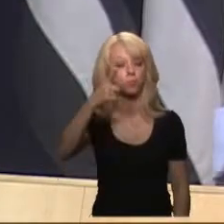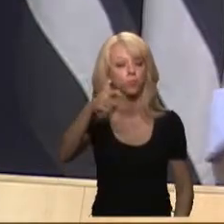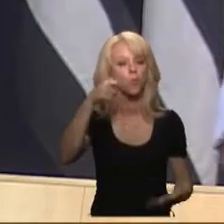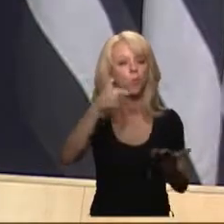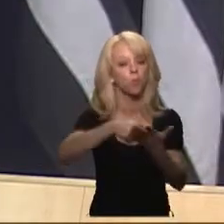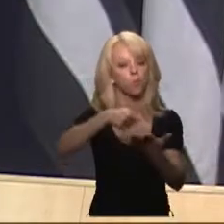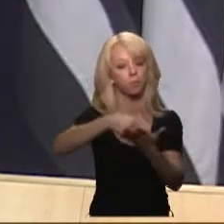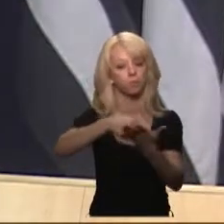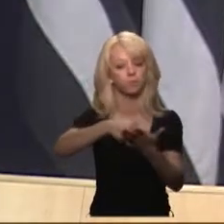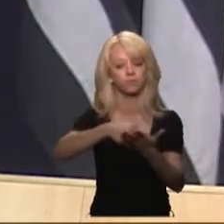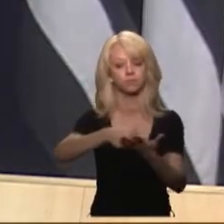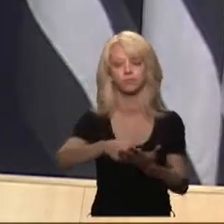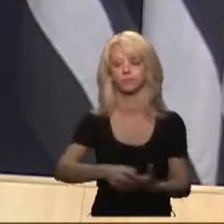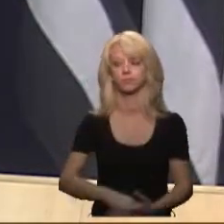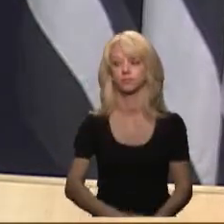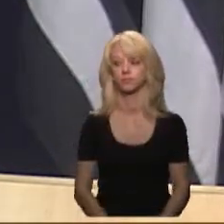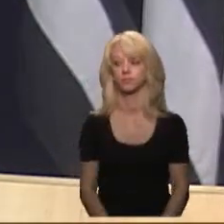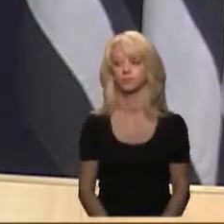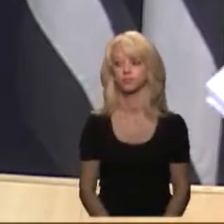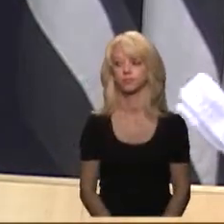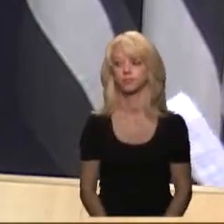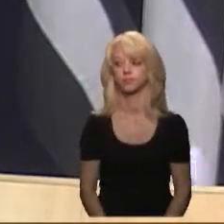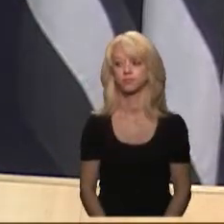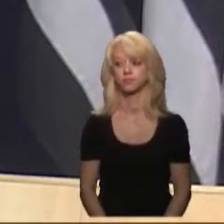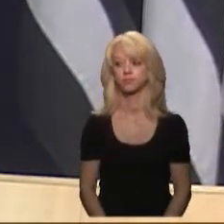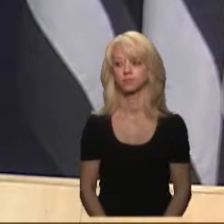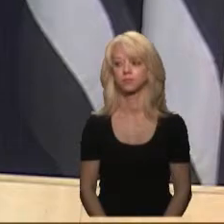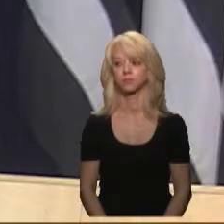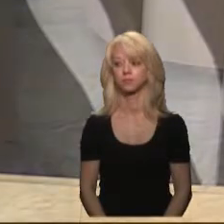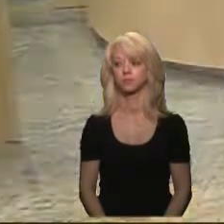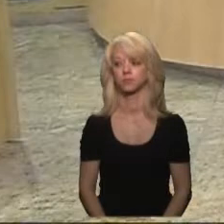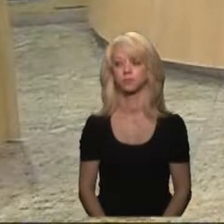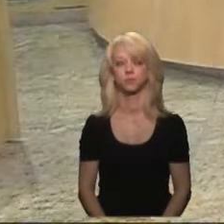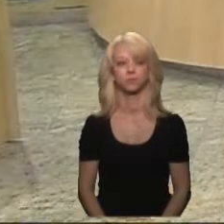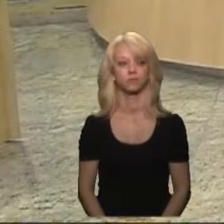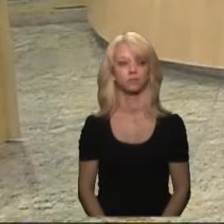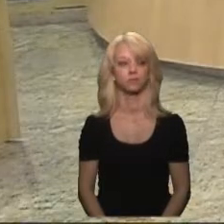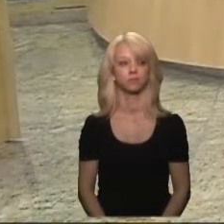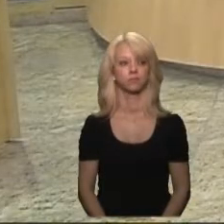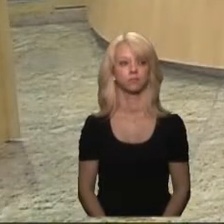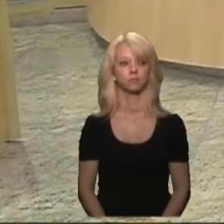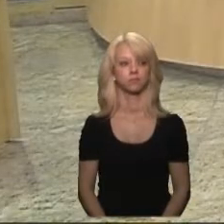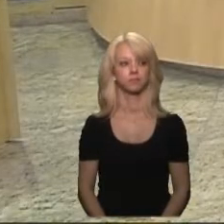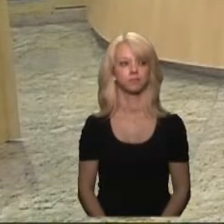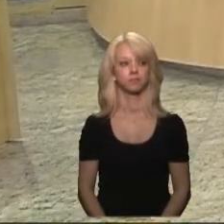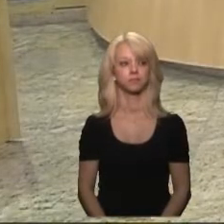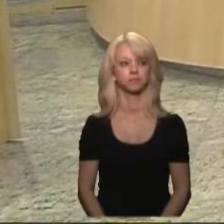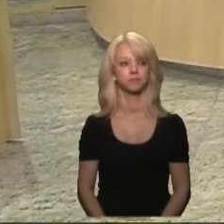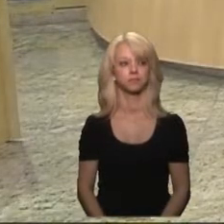Senhor presidente, senhores vereadores, munícipes, são essas minhas considerações. Vereador Douglas Carvalho.